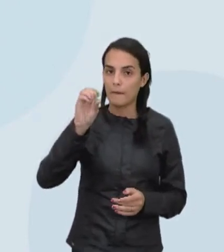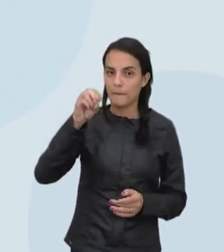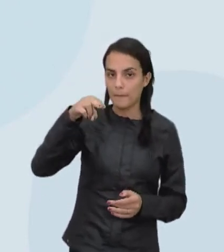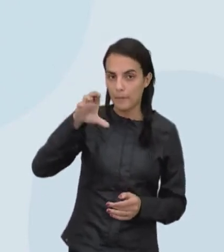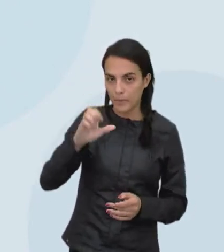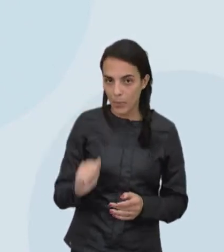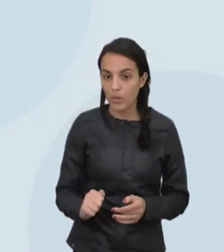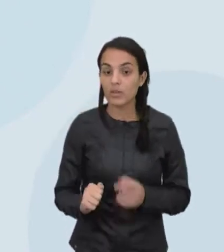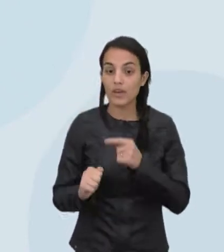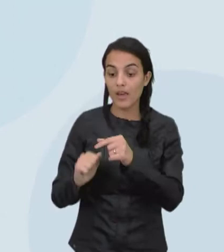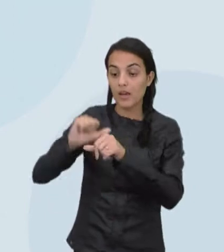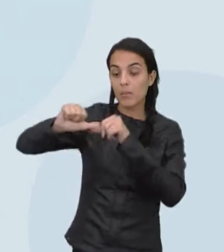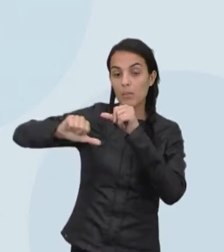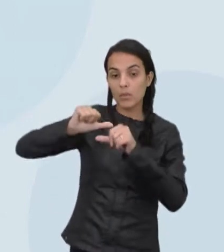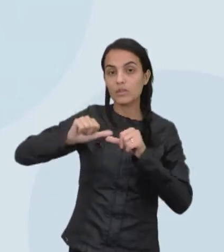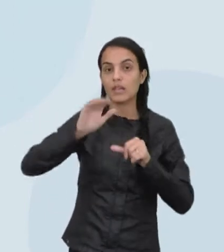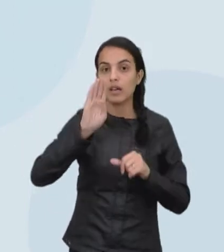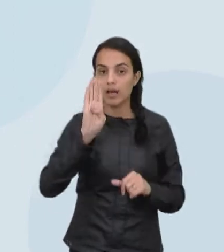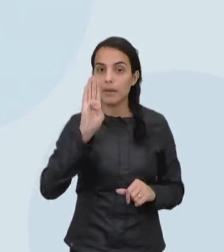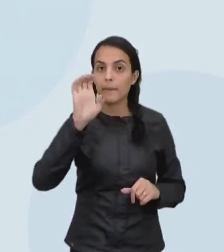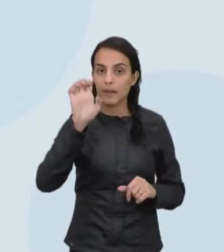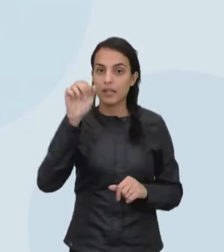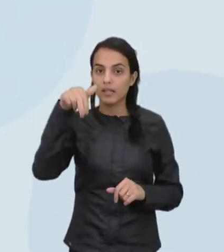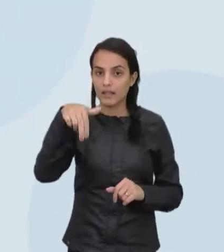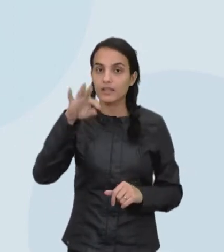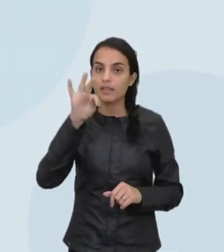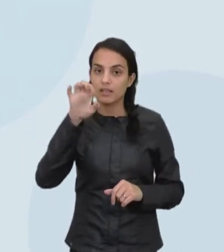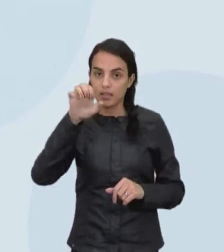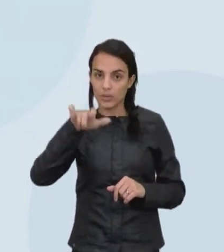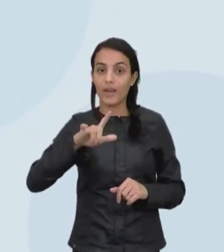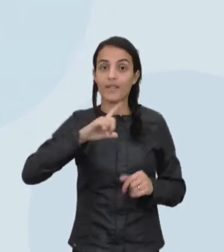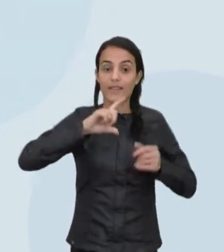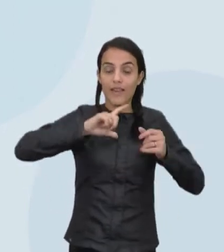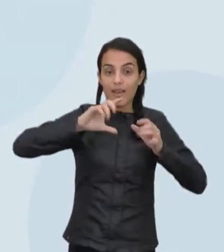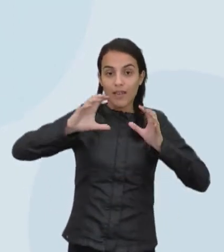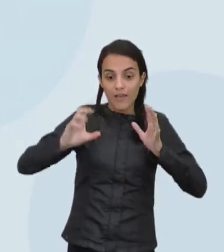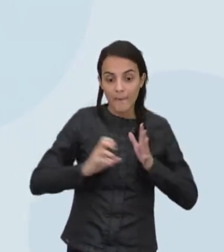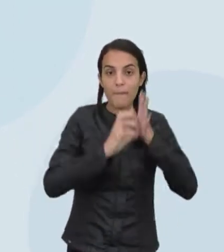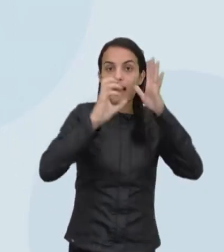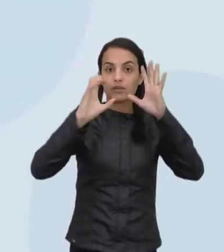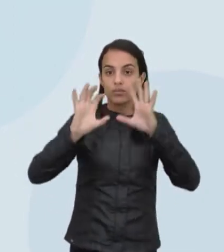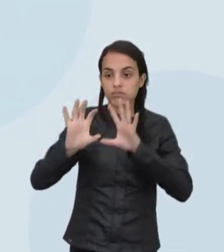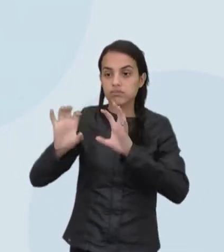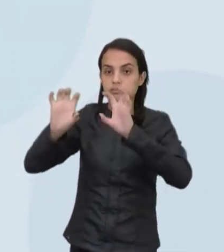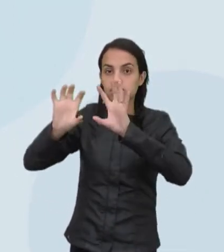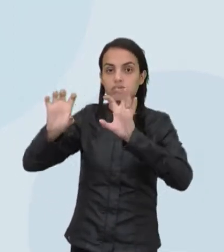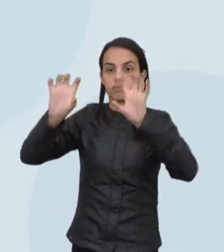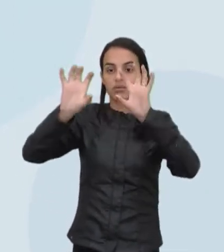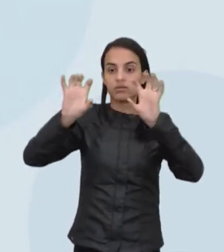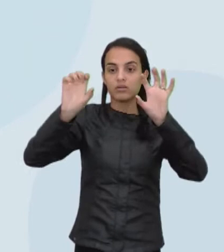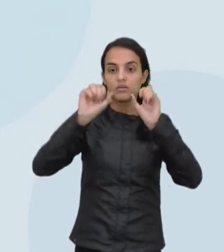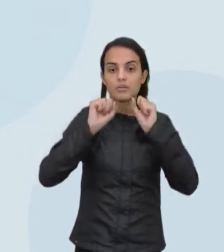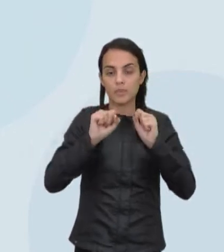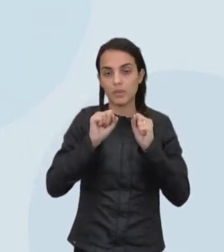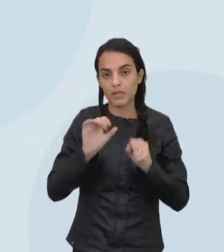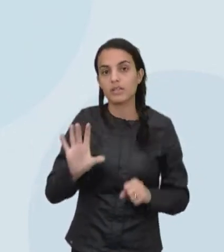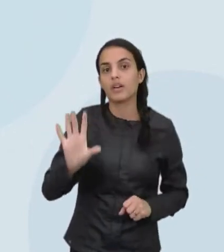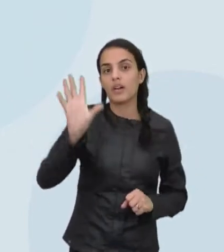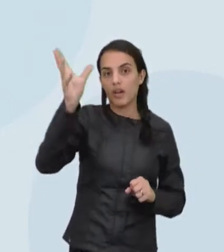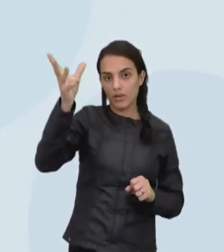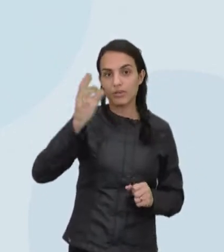metano. Esse sim é um gás que causa efeito estufa e que não é absorvido pelas plantas. Também podem ocorrer emissões